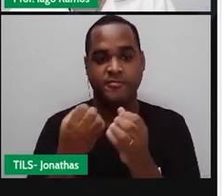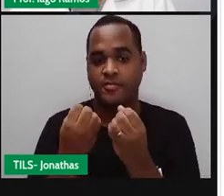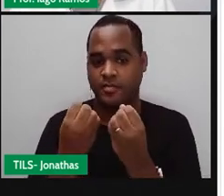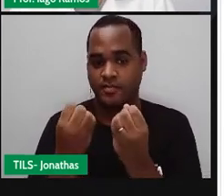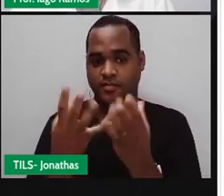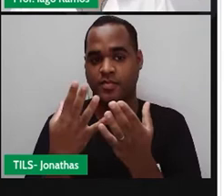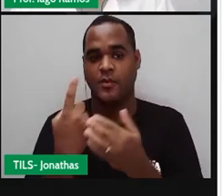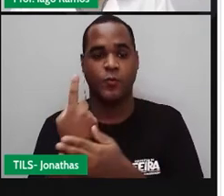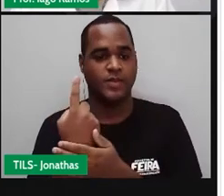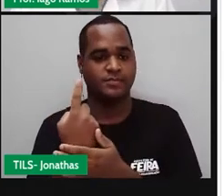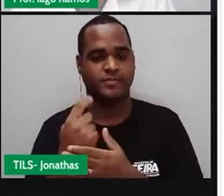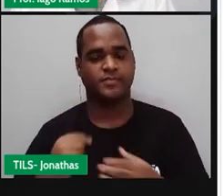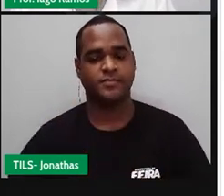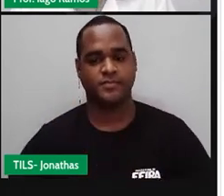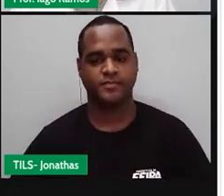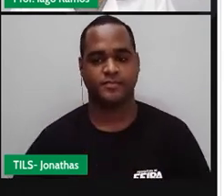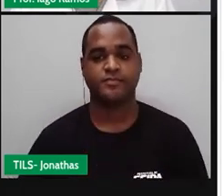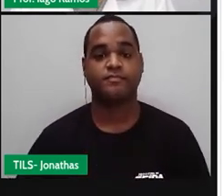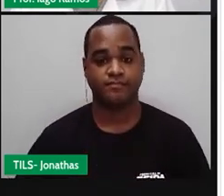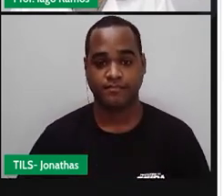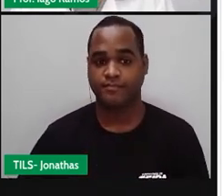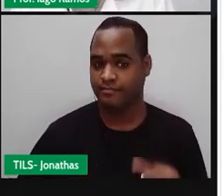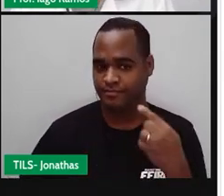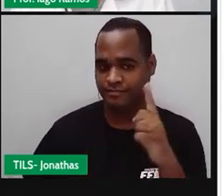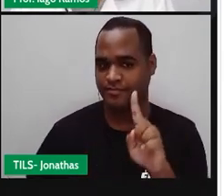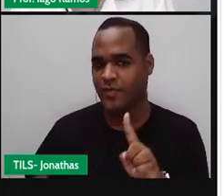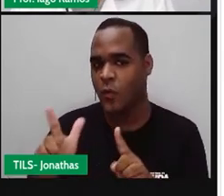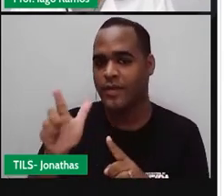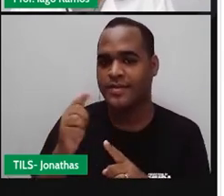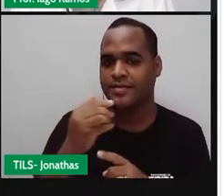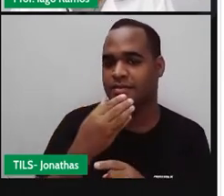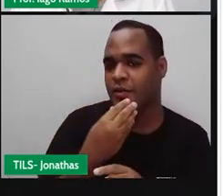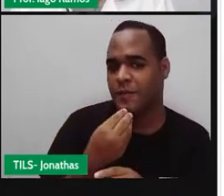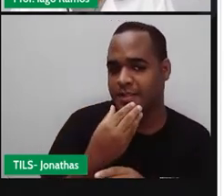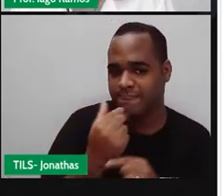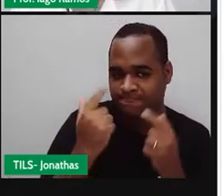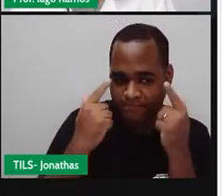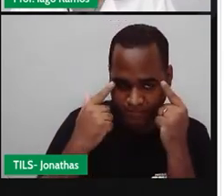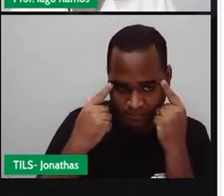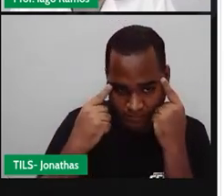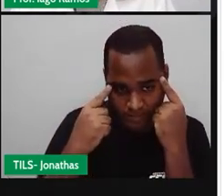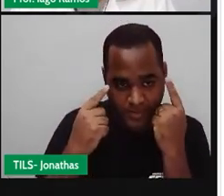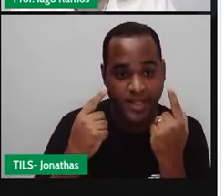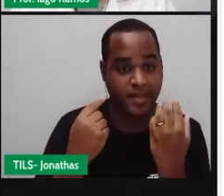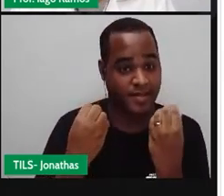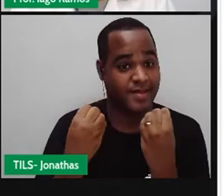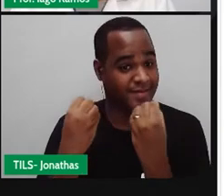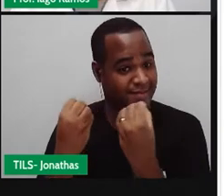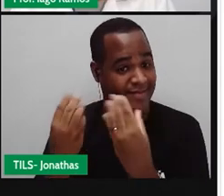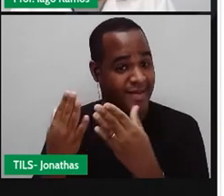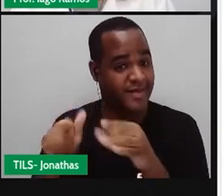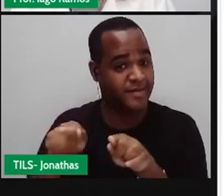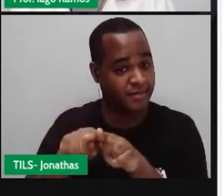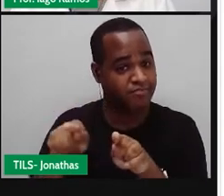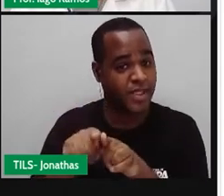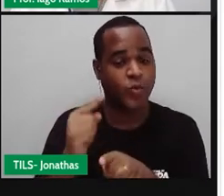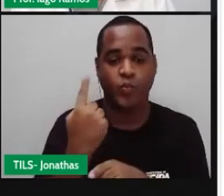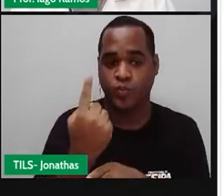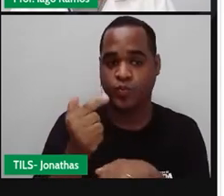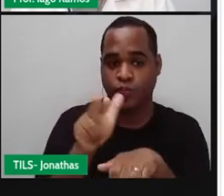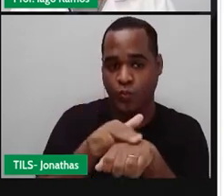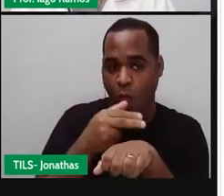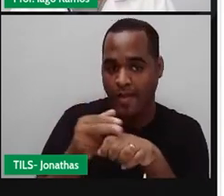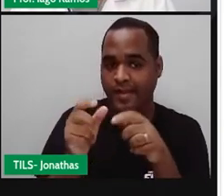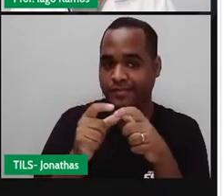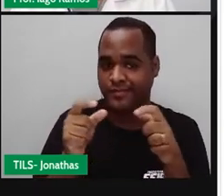cantinho eu vou mexer nessa outra criança aqui é da mesma forma vou dar uma barrinha de